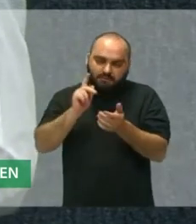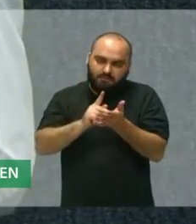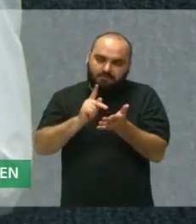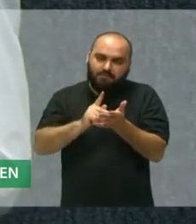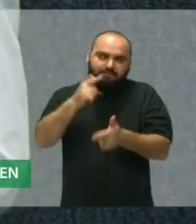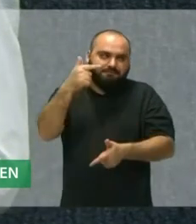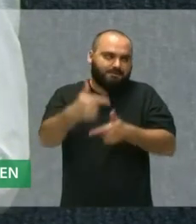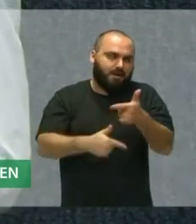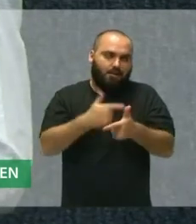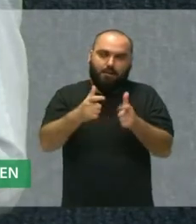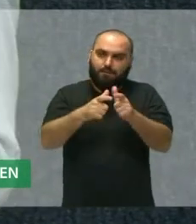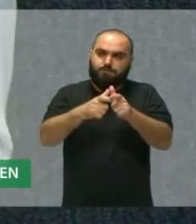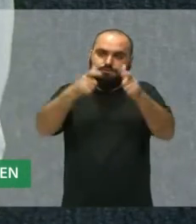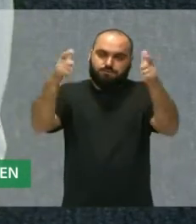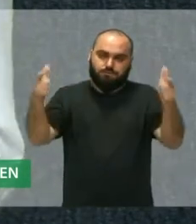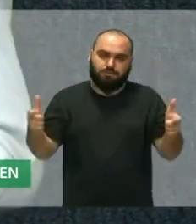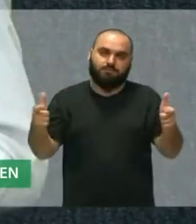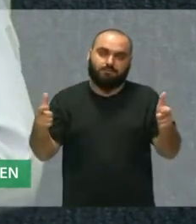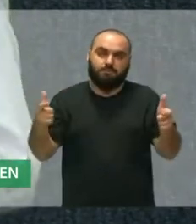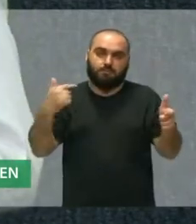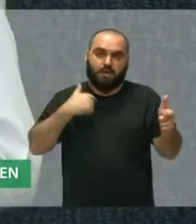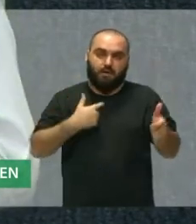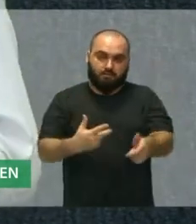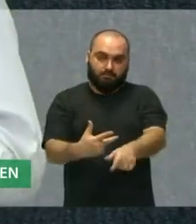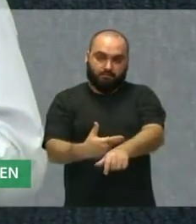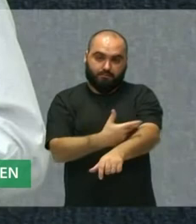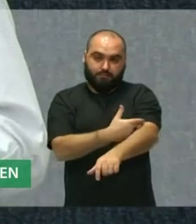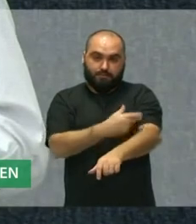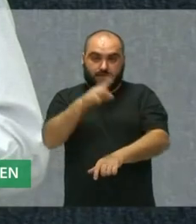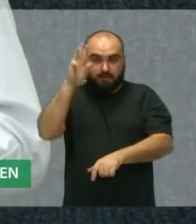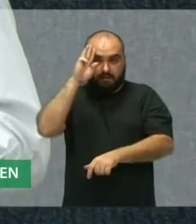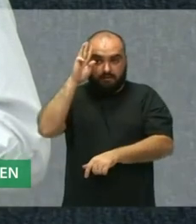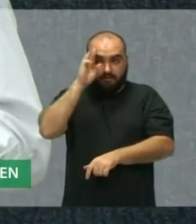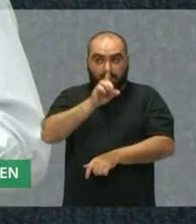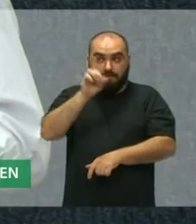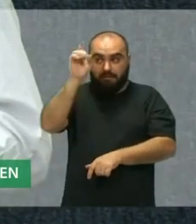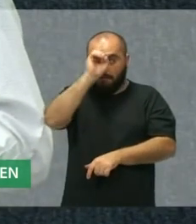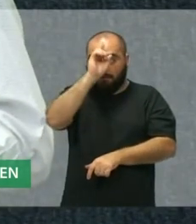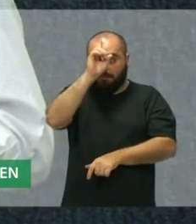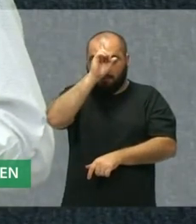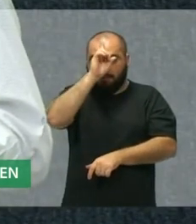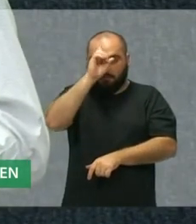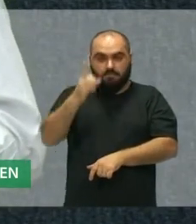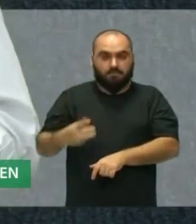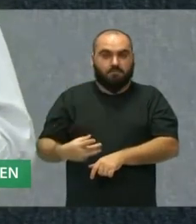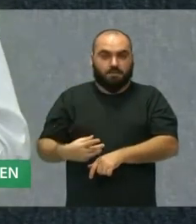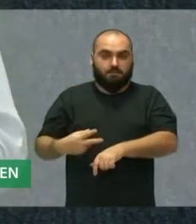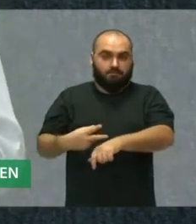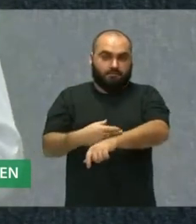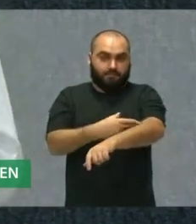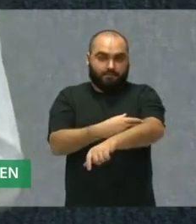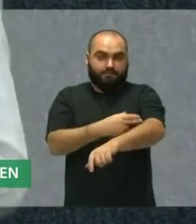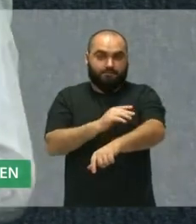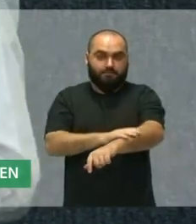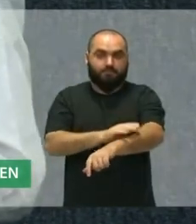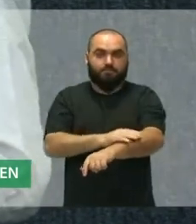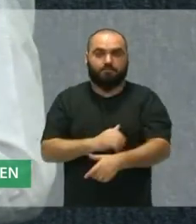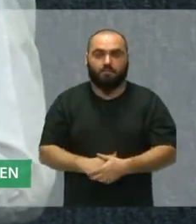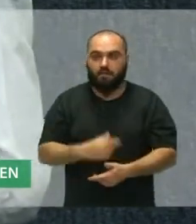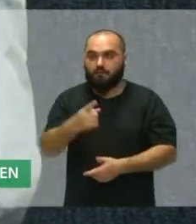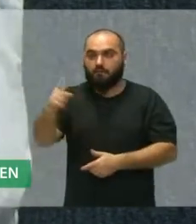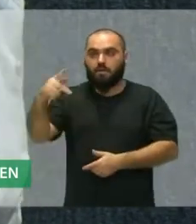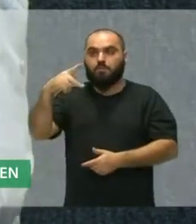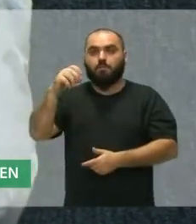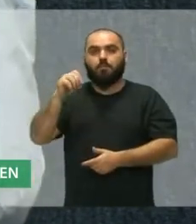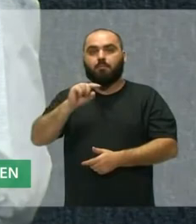recursos. Eu passei por uma cirurgia no Marieta na terça-feira e fui para o